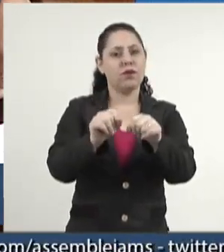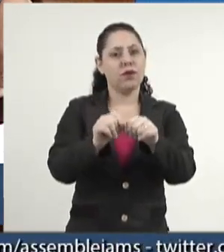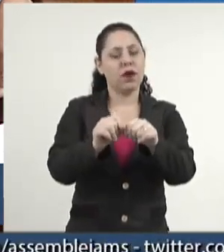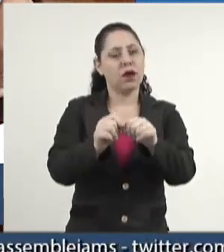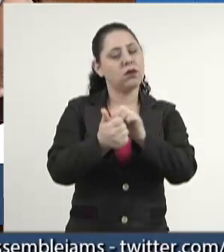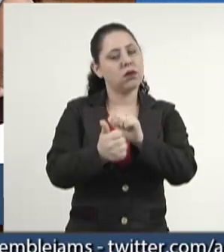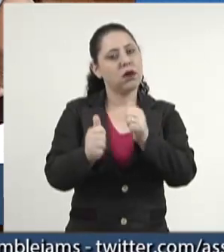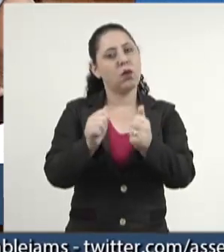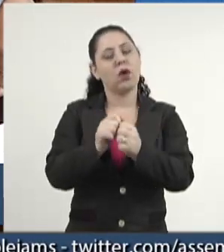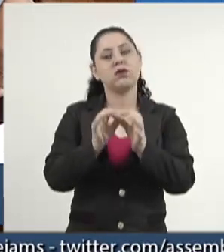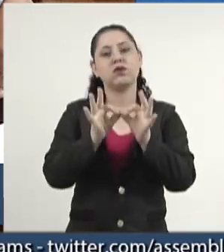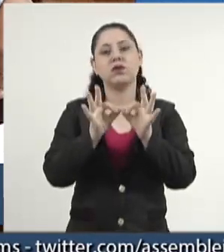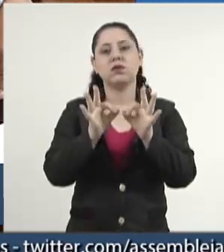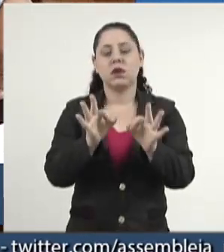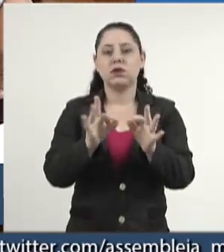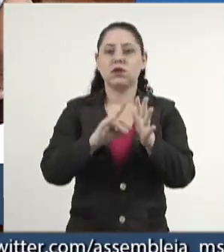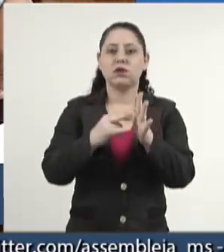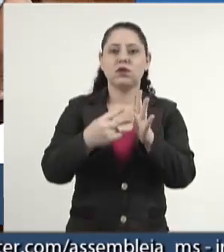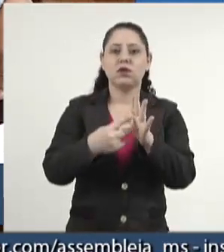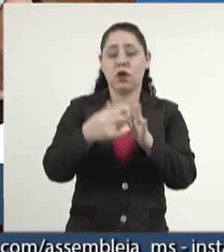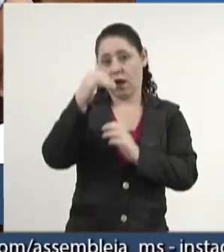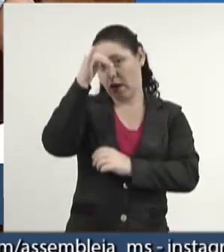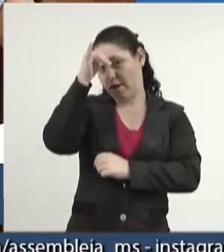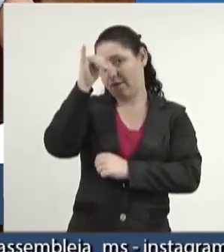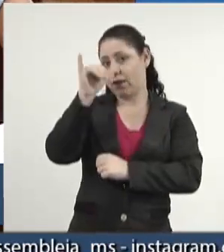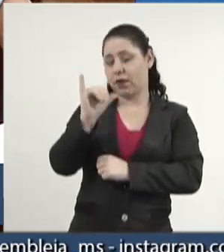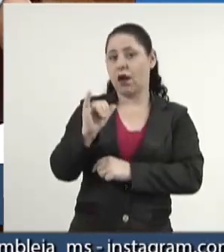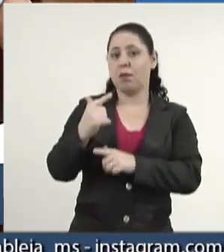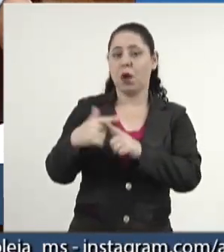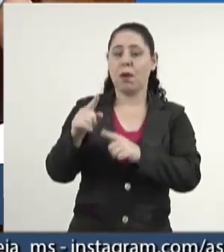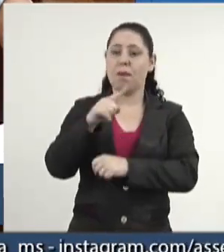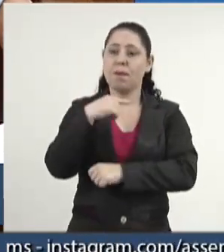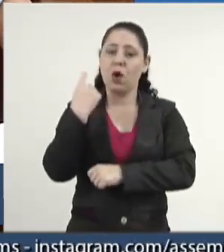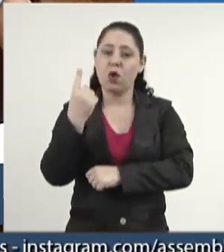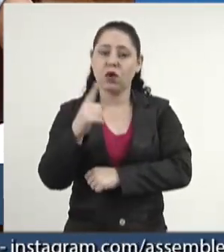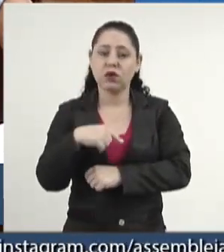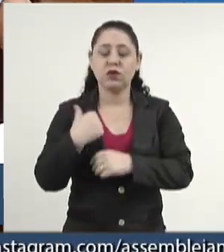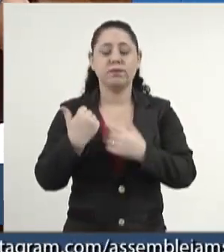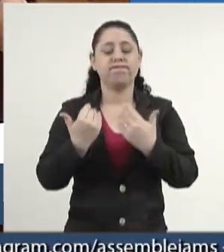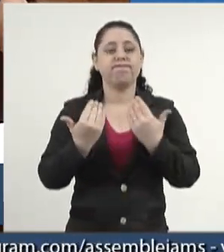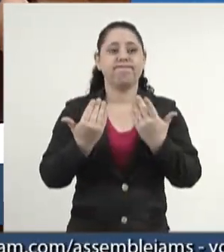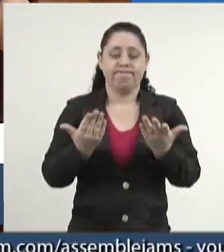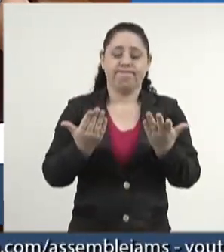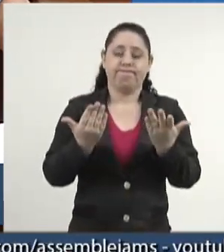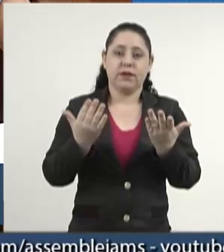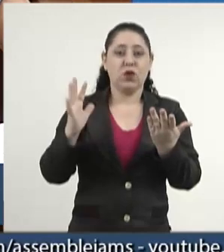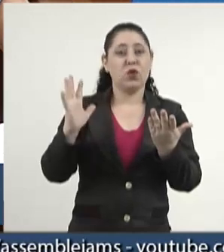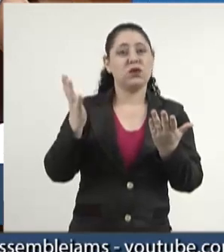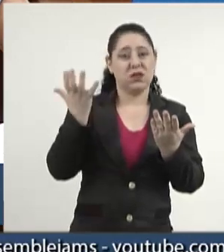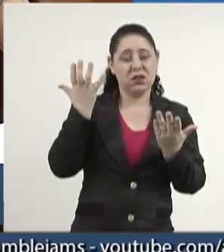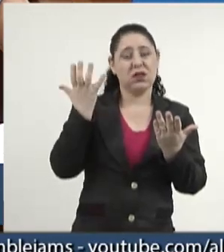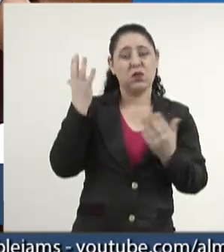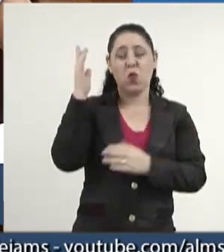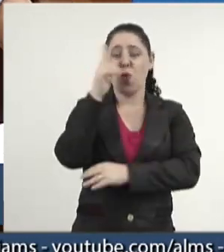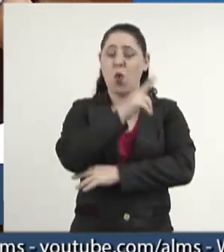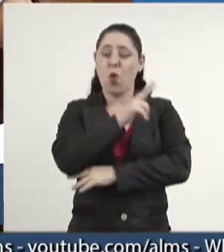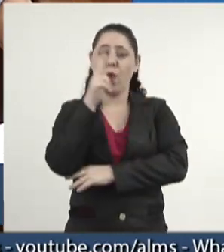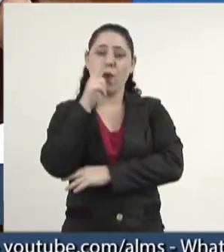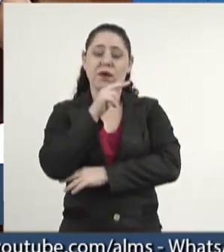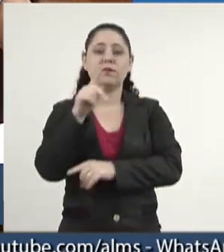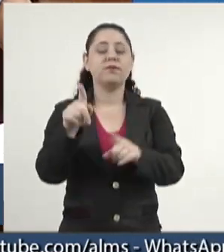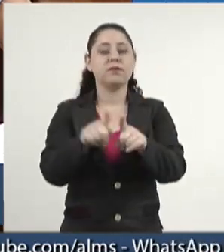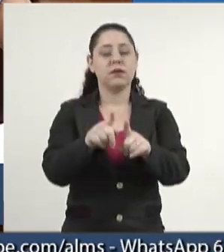mais adequada e no sentido de prevenir mortes, né? Prevenir fatos assim mais graves.